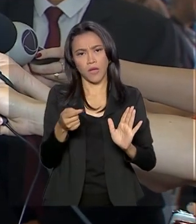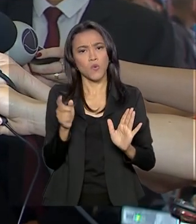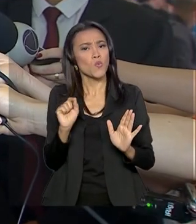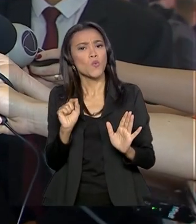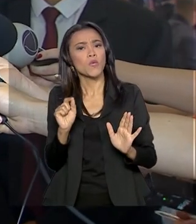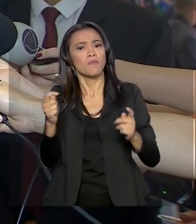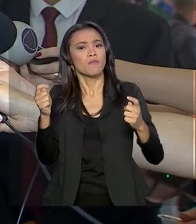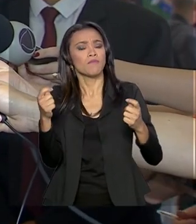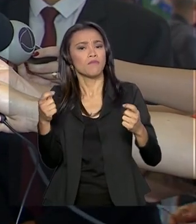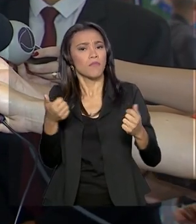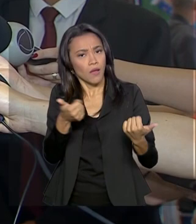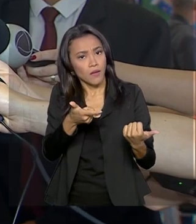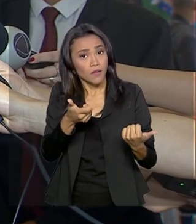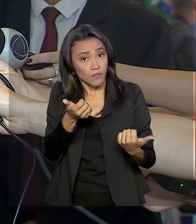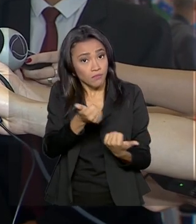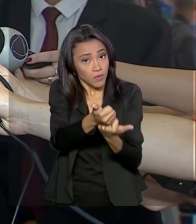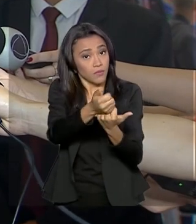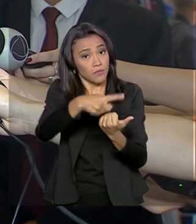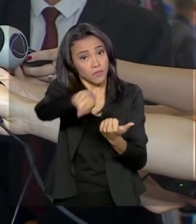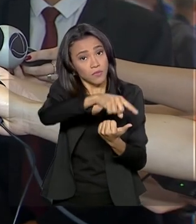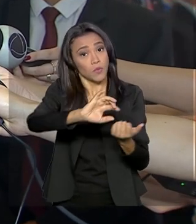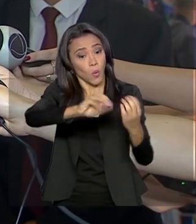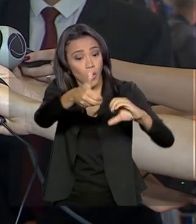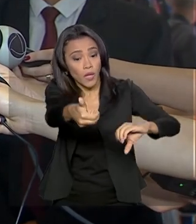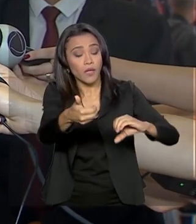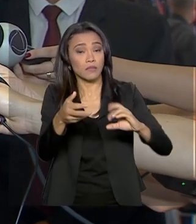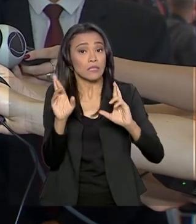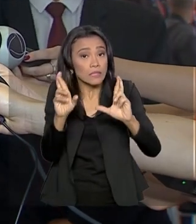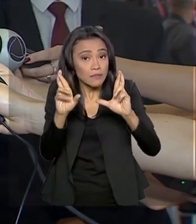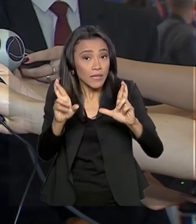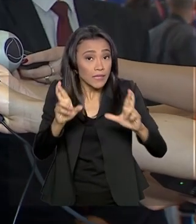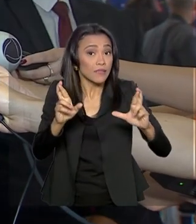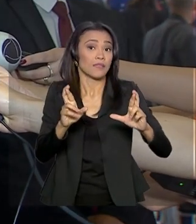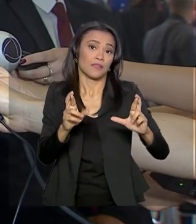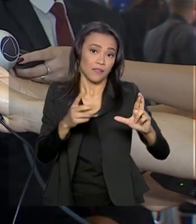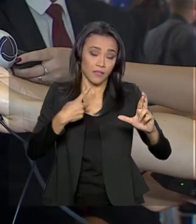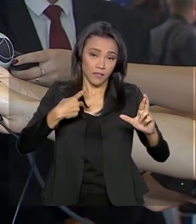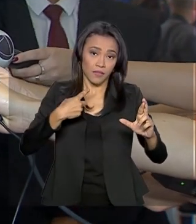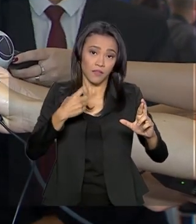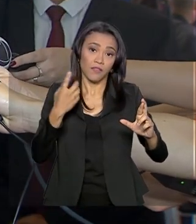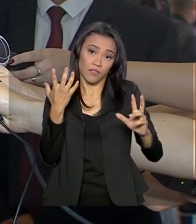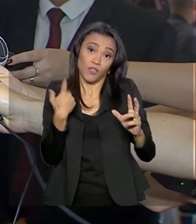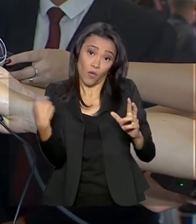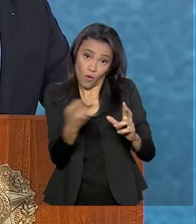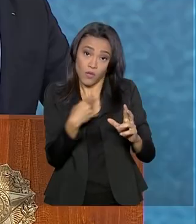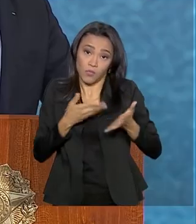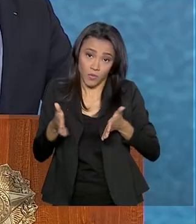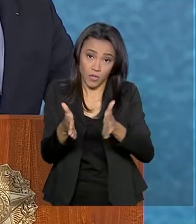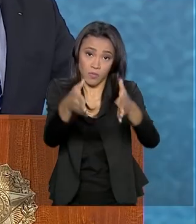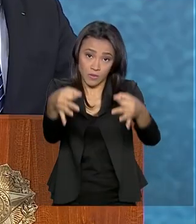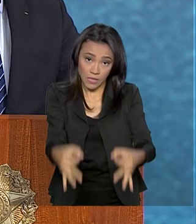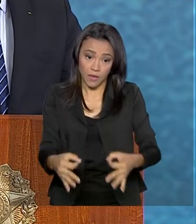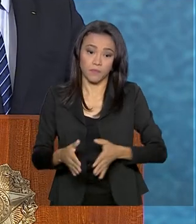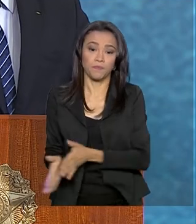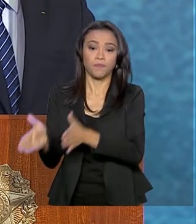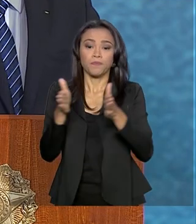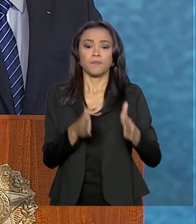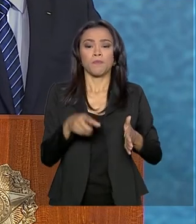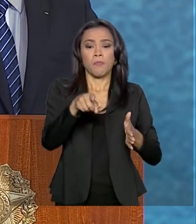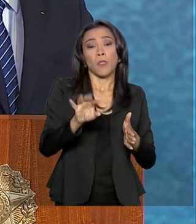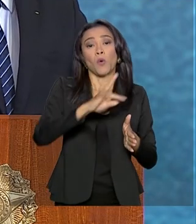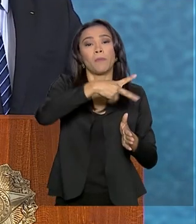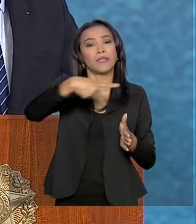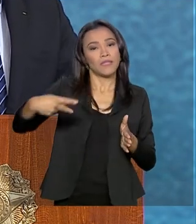possível, junto ao Congresso, mantendo aí as esperanças de que nós estamos na direção certa. O presidente Jair